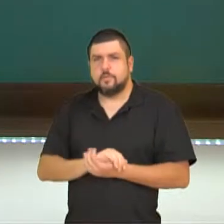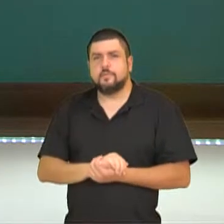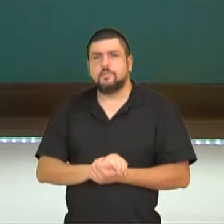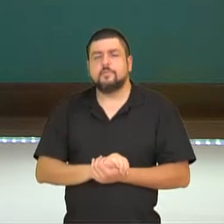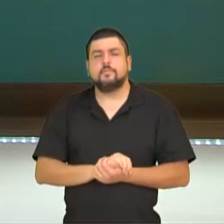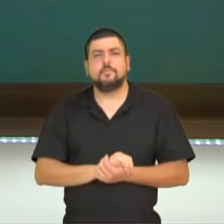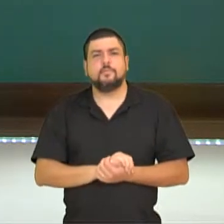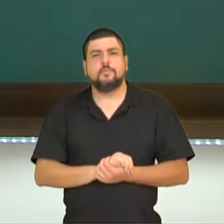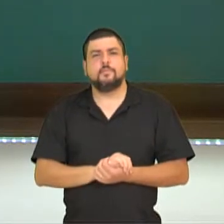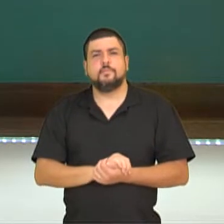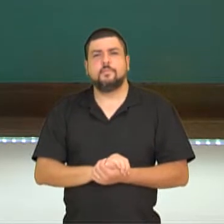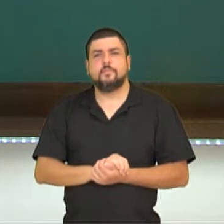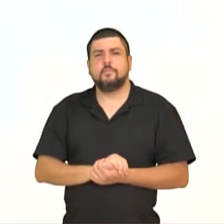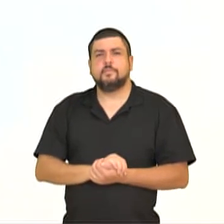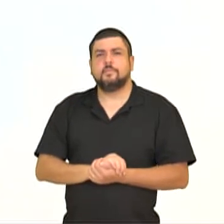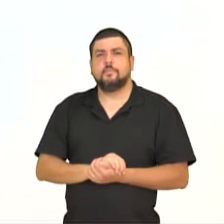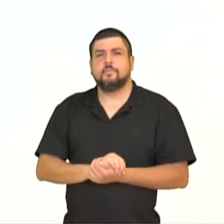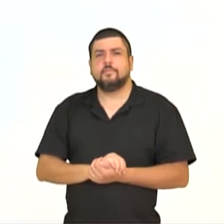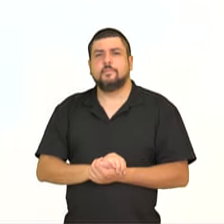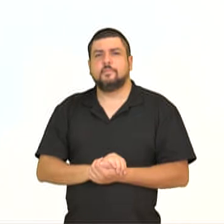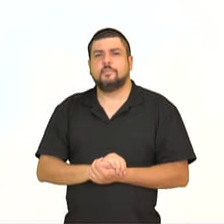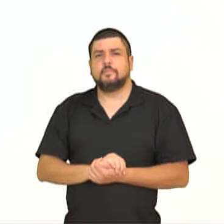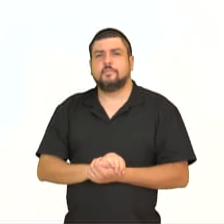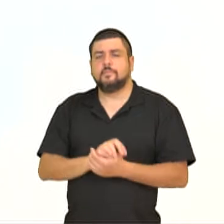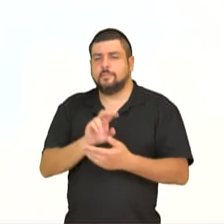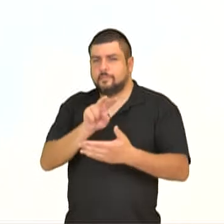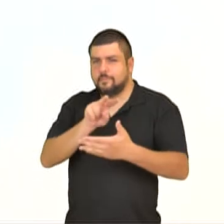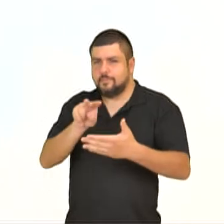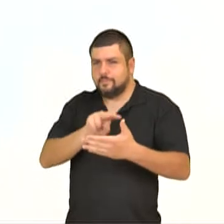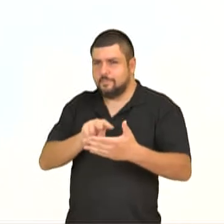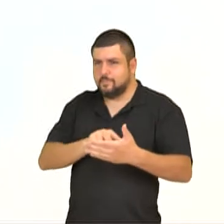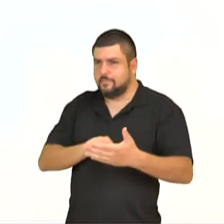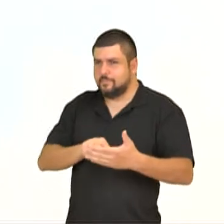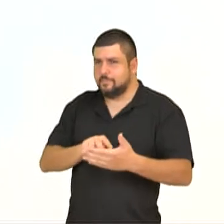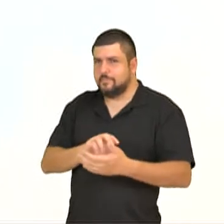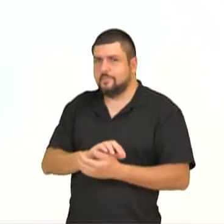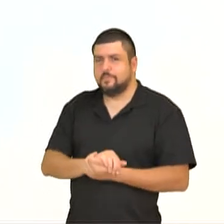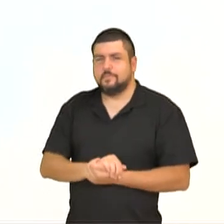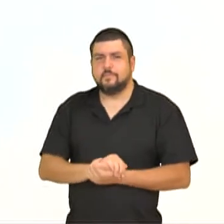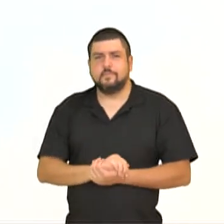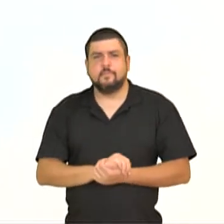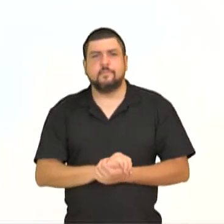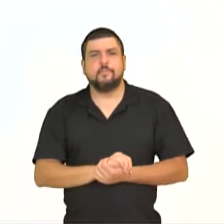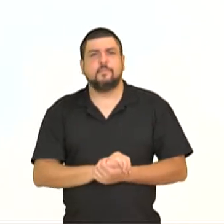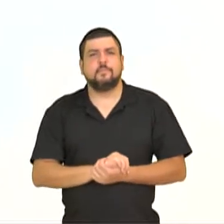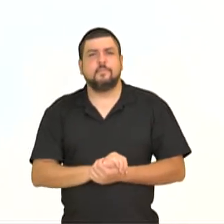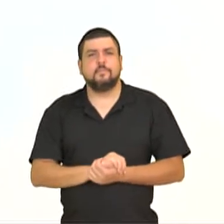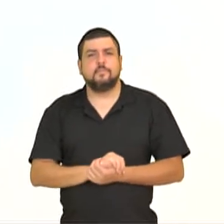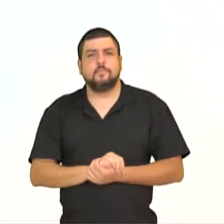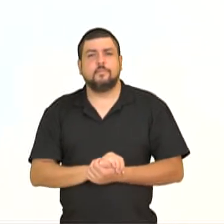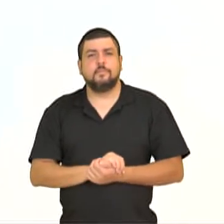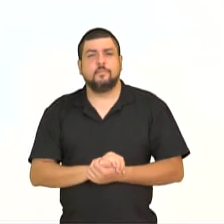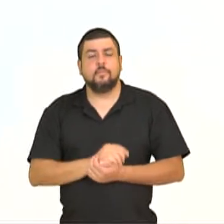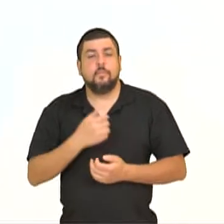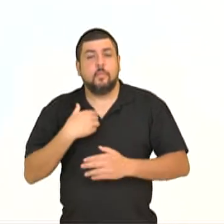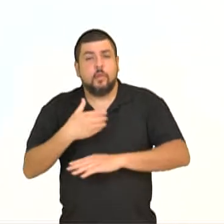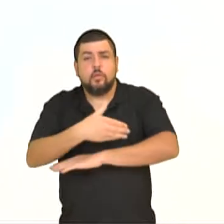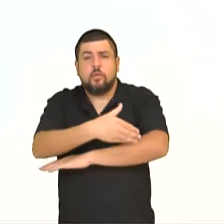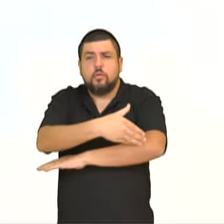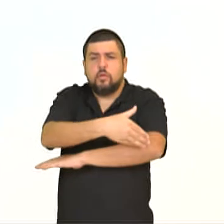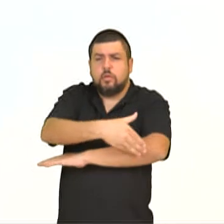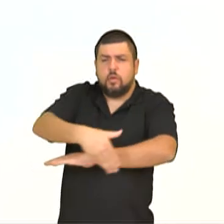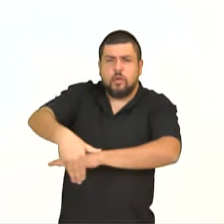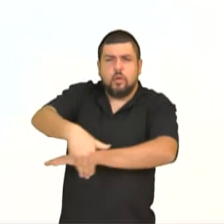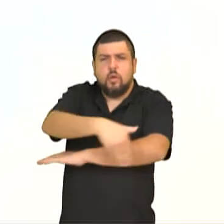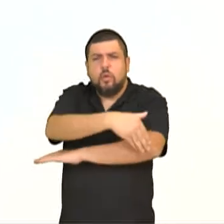Aqui, a ler. Não ando na rua. Vamos para a língua portuguesa agora. Não ando na rua. Ando